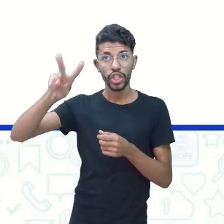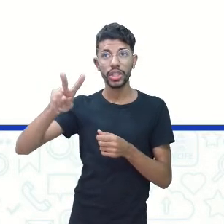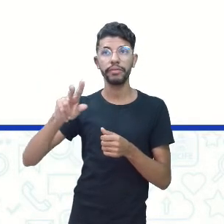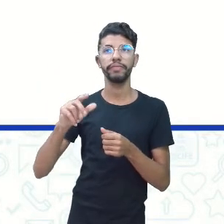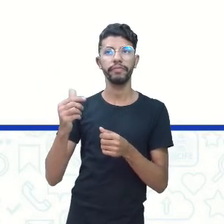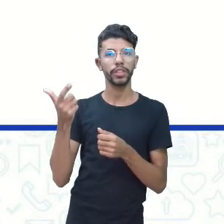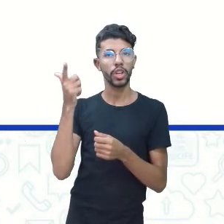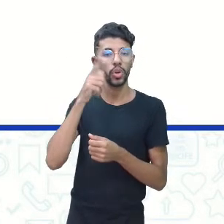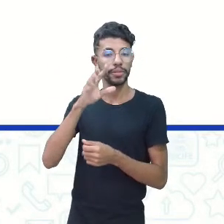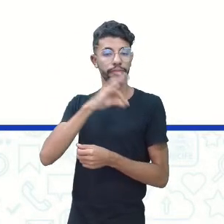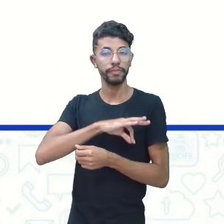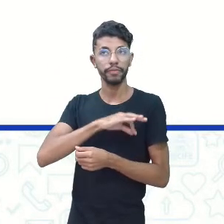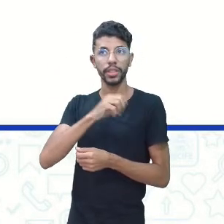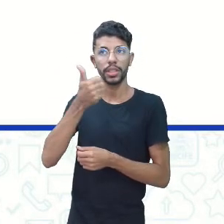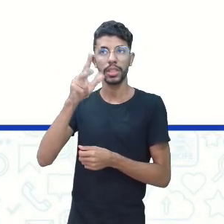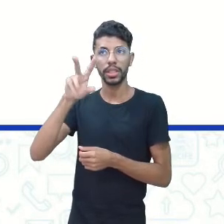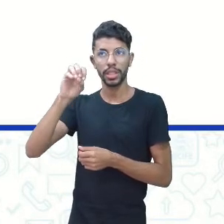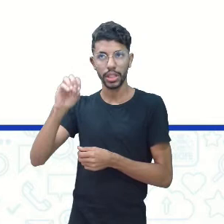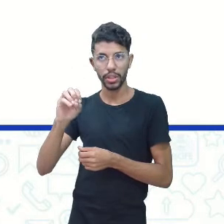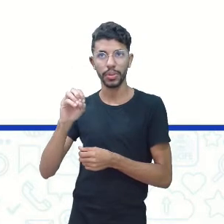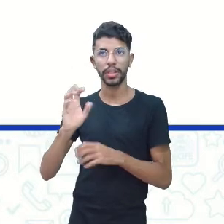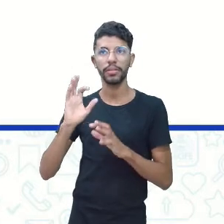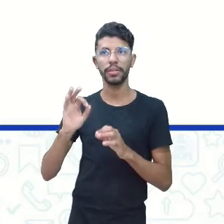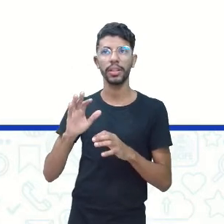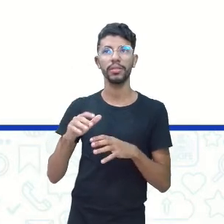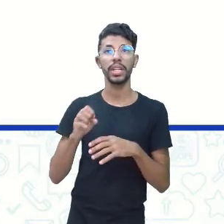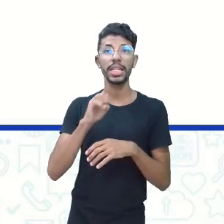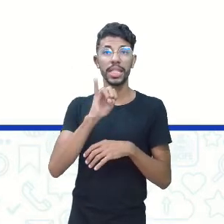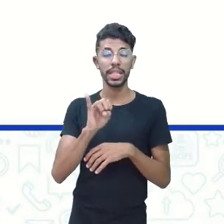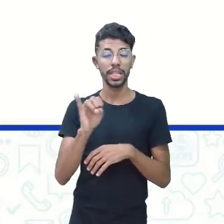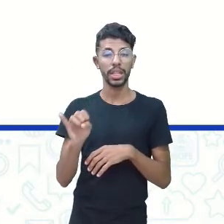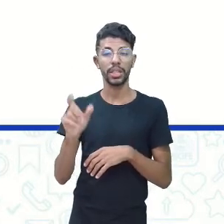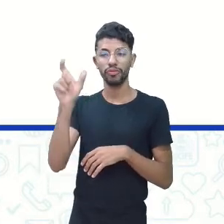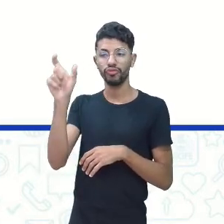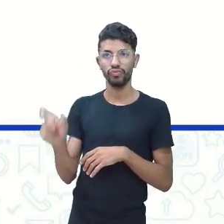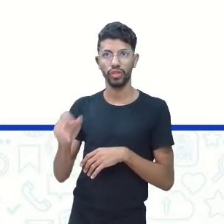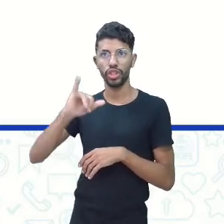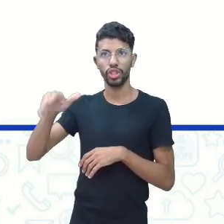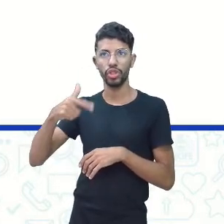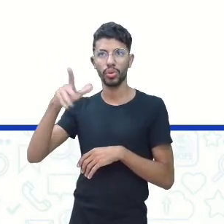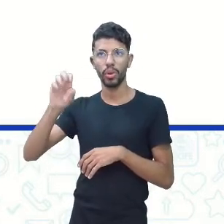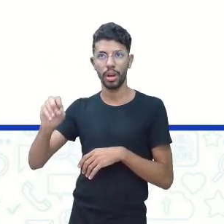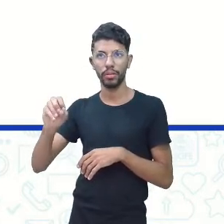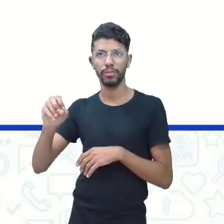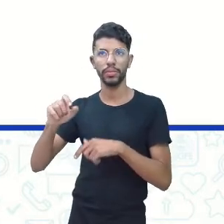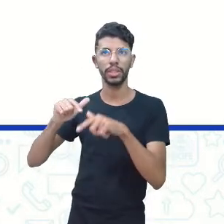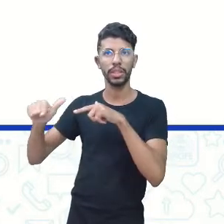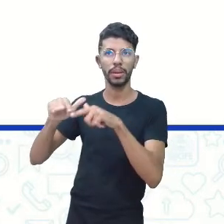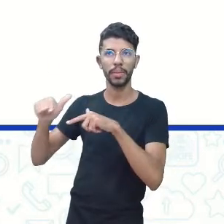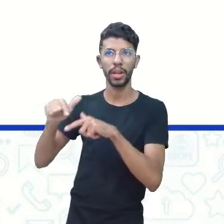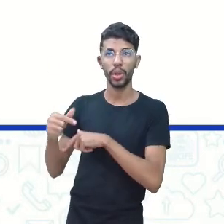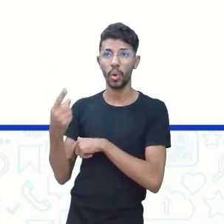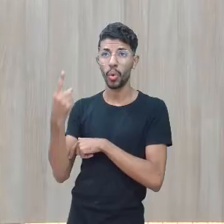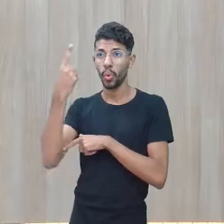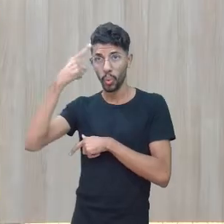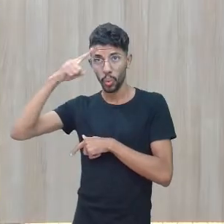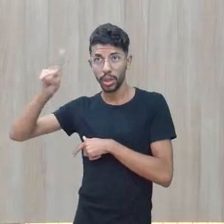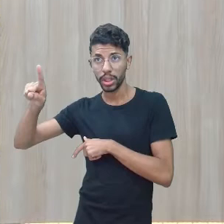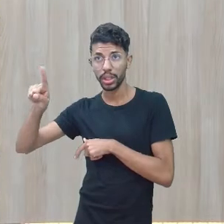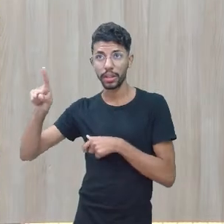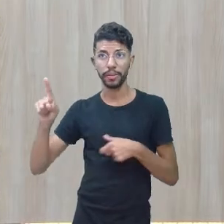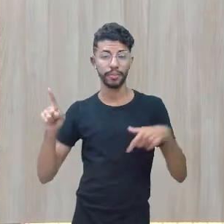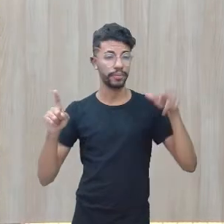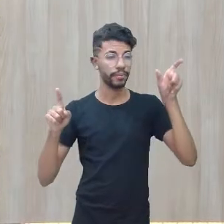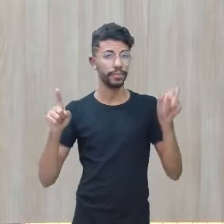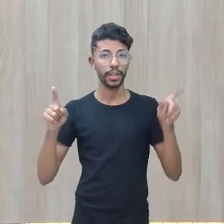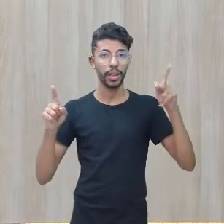o primeiro dia e Paulo trabalhou os 2 dias, quanto cada um deveria receber? Então, vamos lá, gente. Nesse